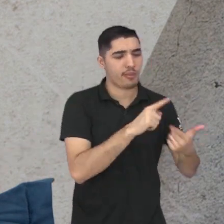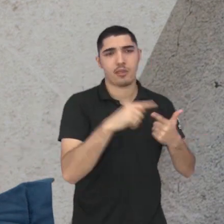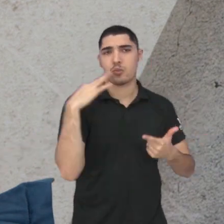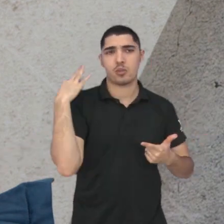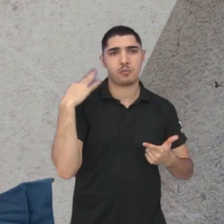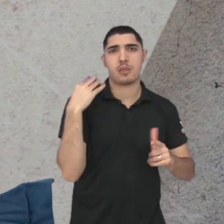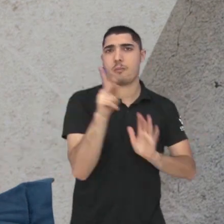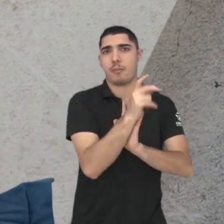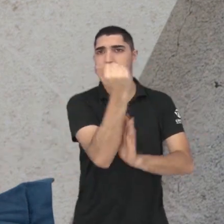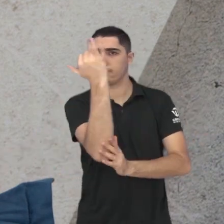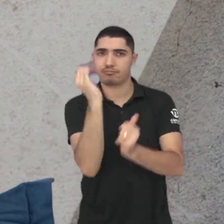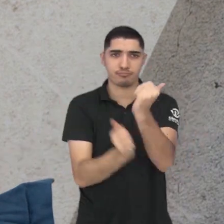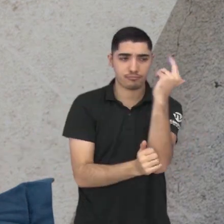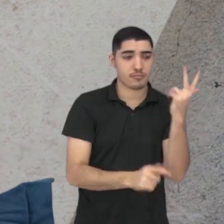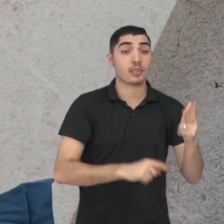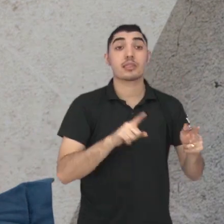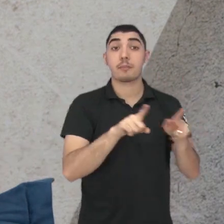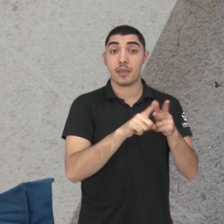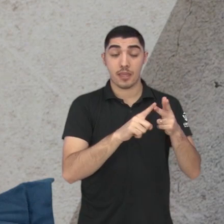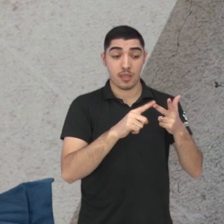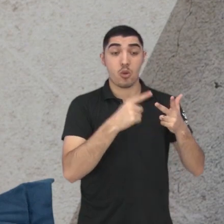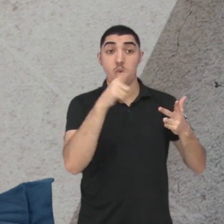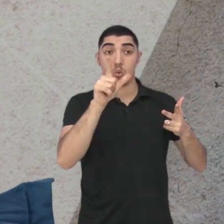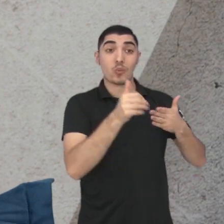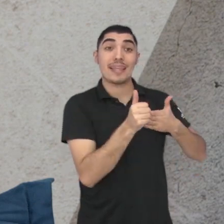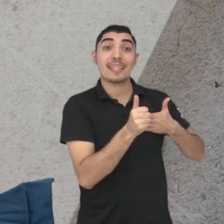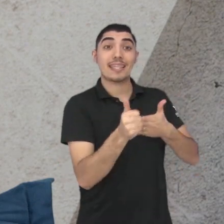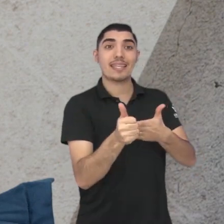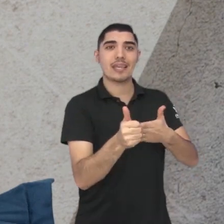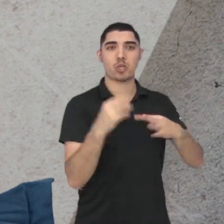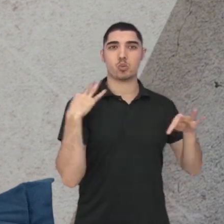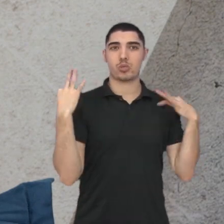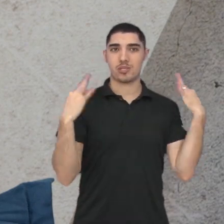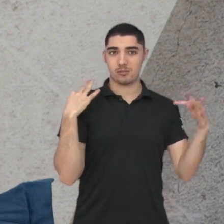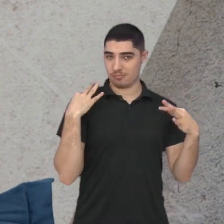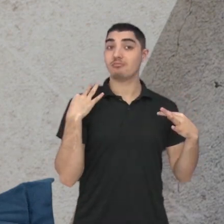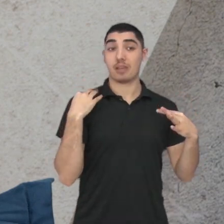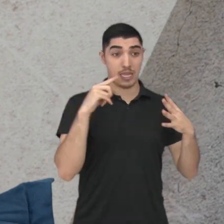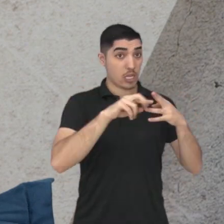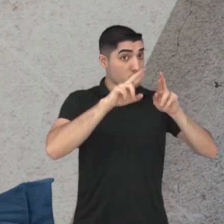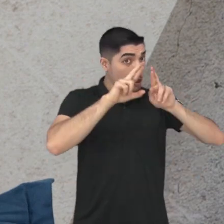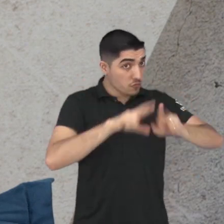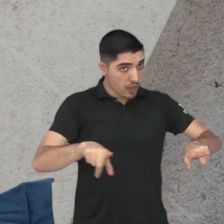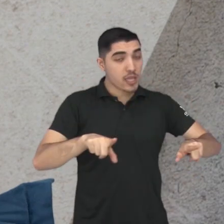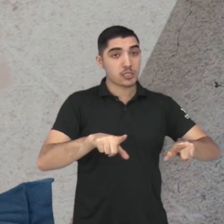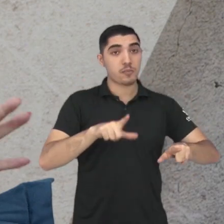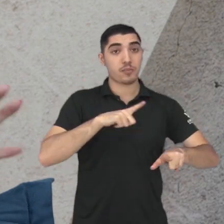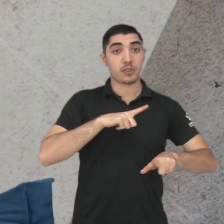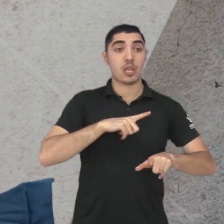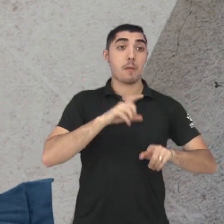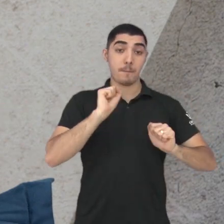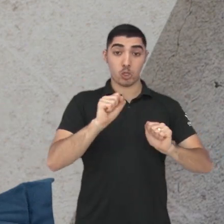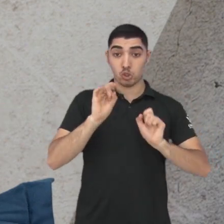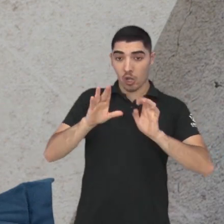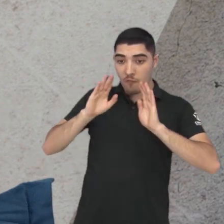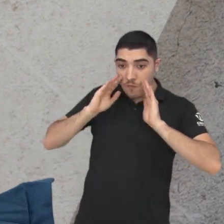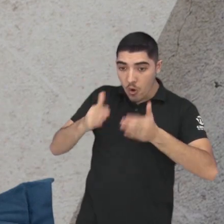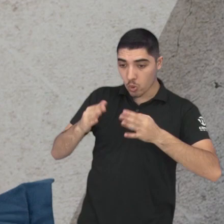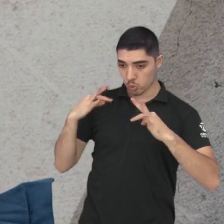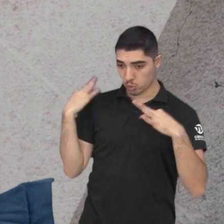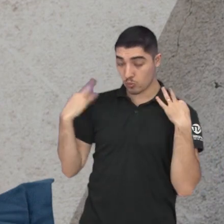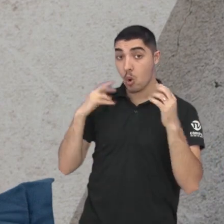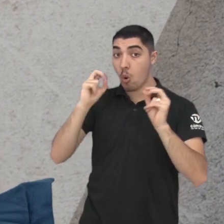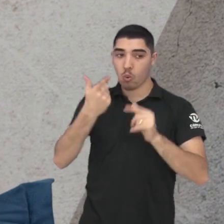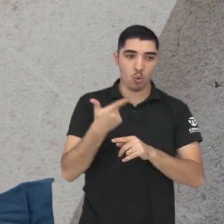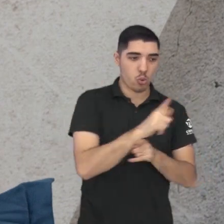turismo ecológico, formação de guia de turismo, né? É uma formação específica, então, assim, ele precisa ser um profissional do turismo ou somente guia